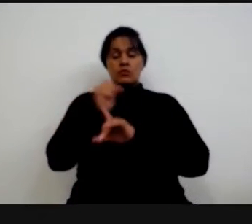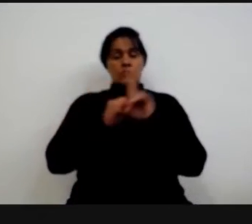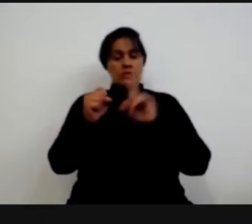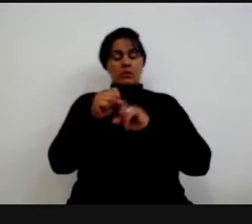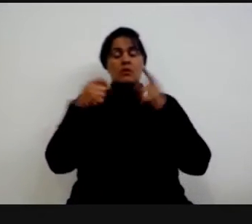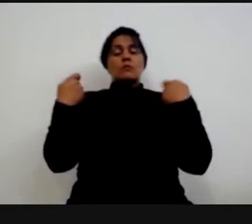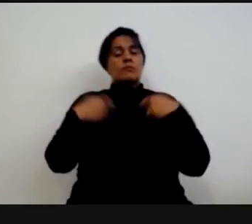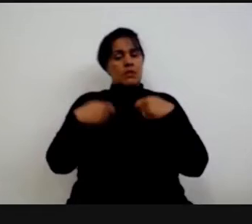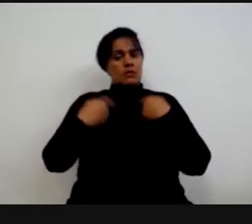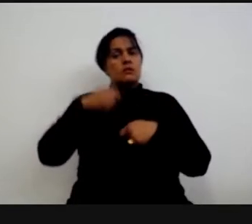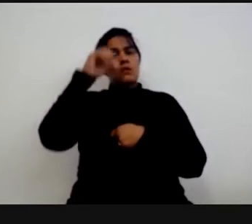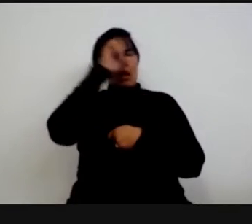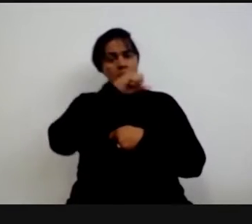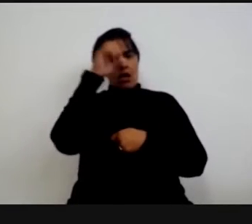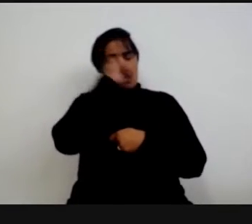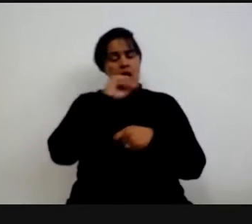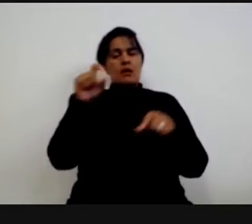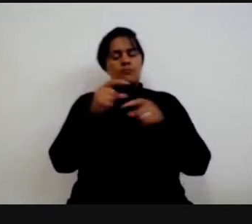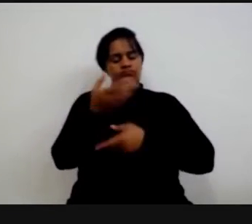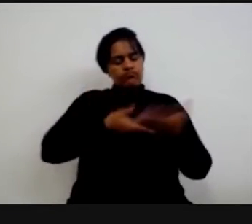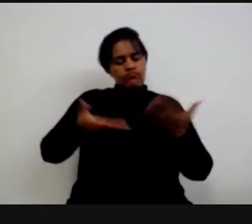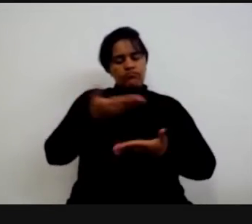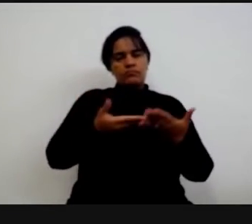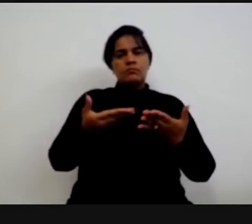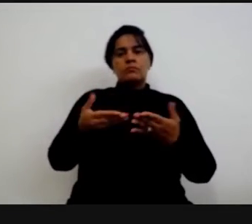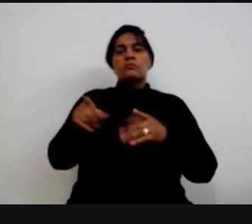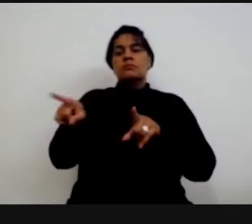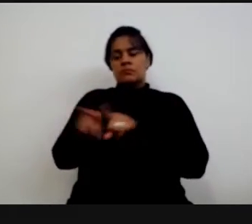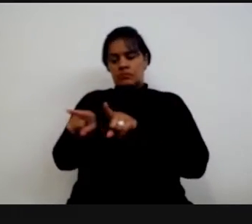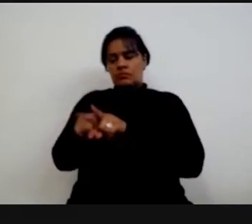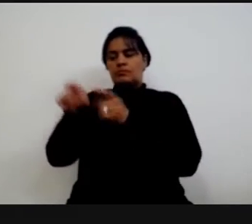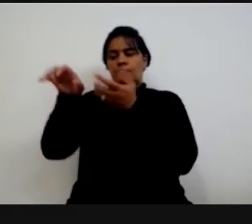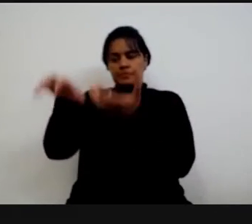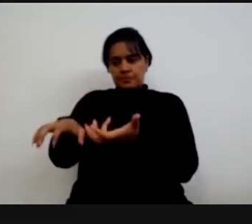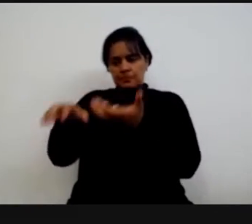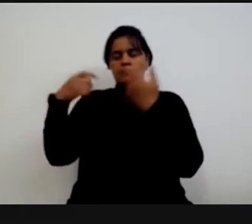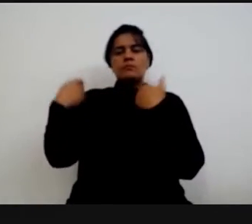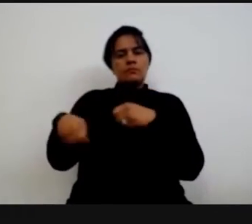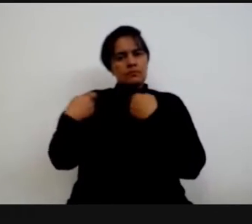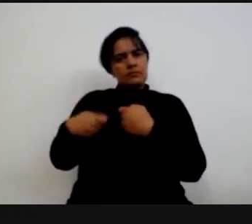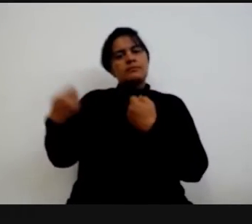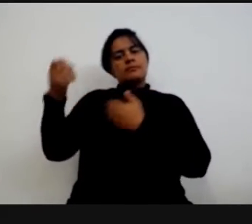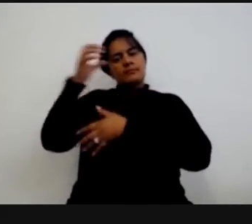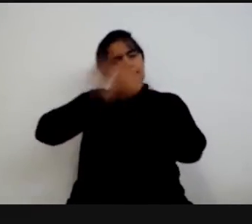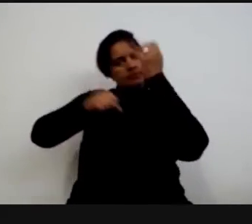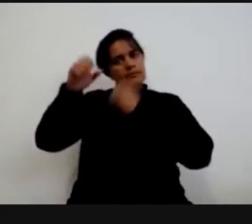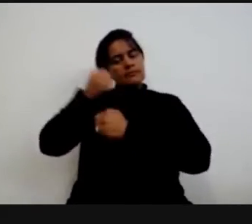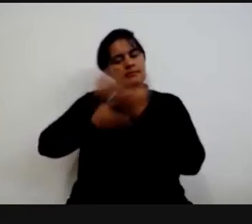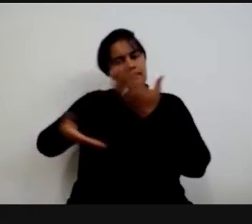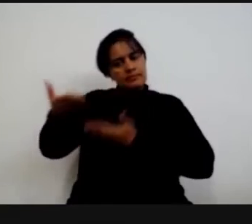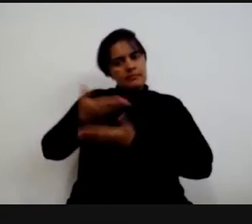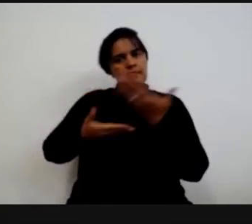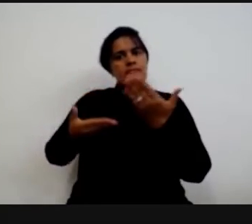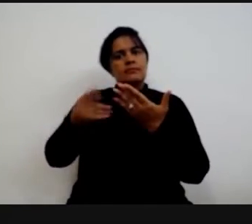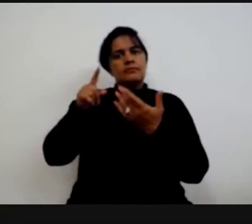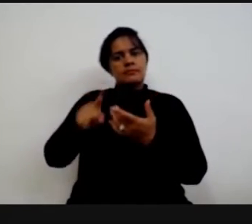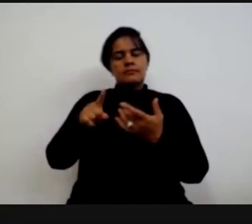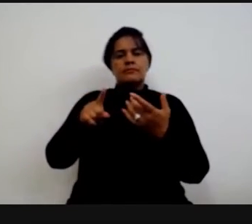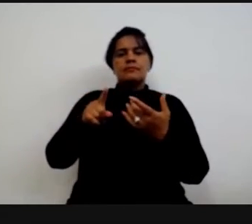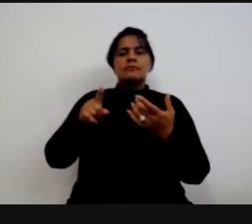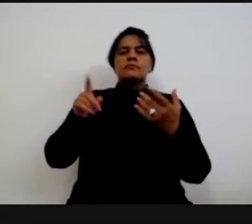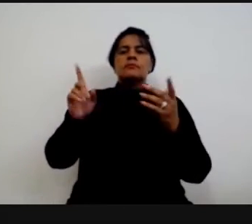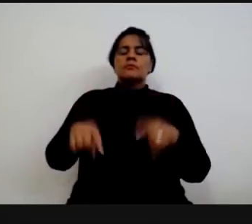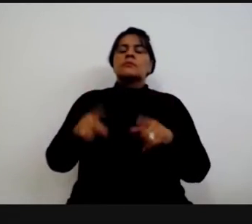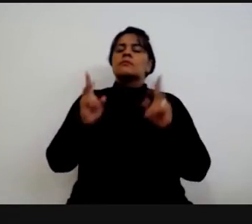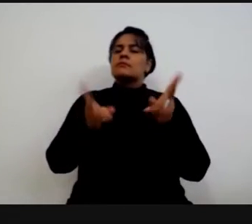interação. O parlamento também, ele aprende a ser mais aberto, ele aprende a ouvir, ele se coloca num outro lugar, né?